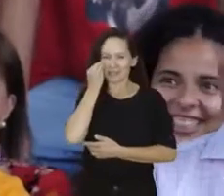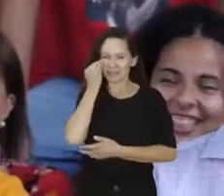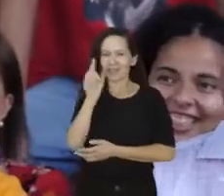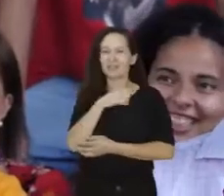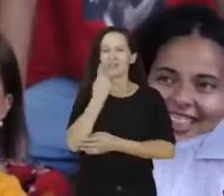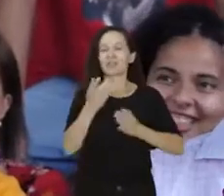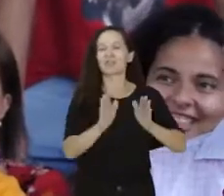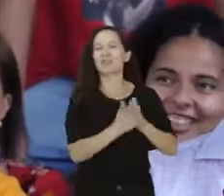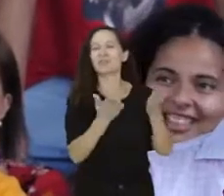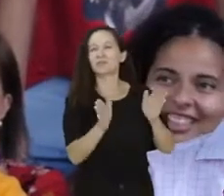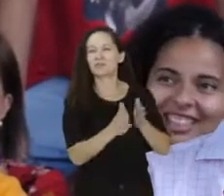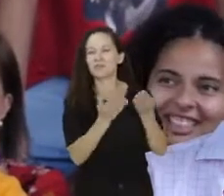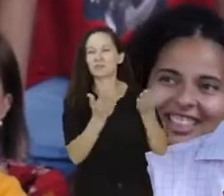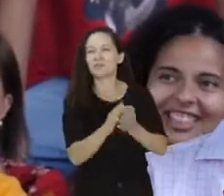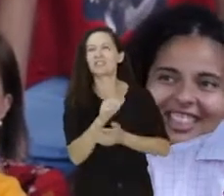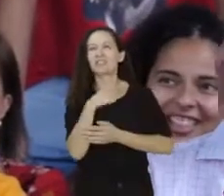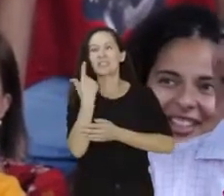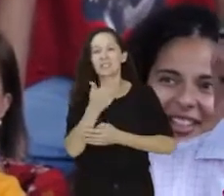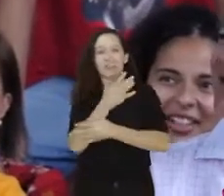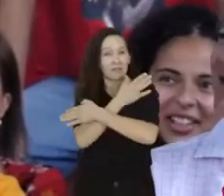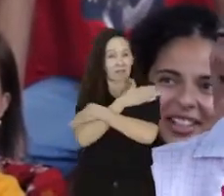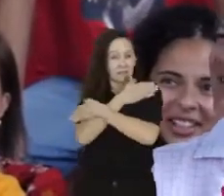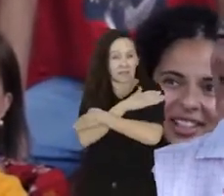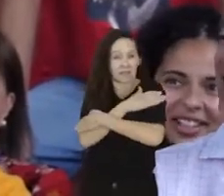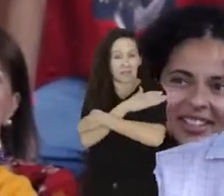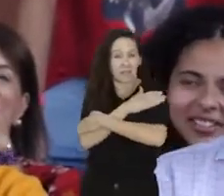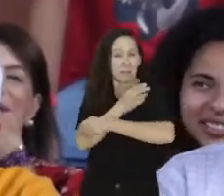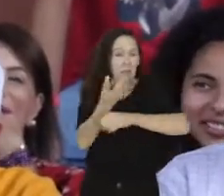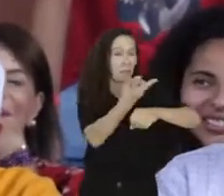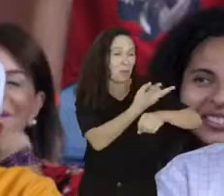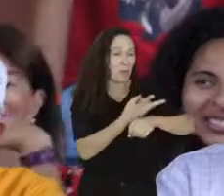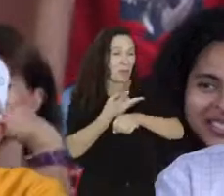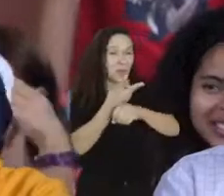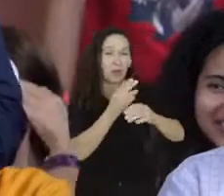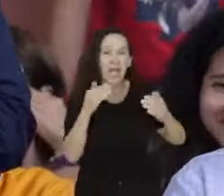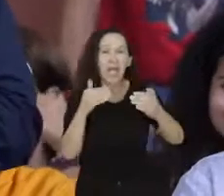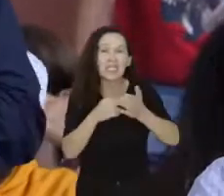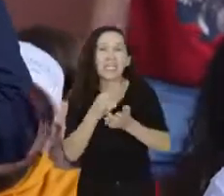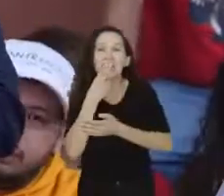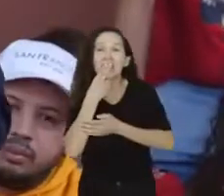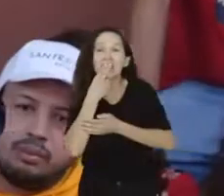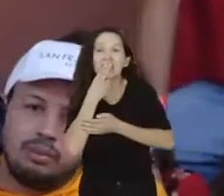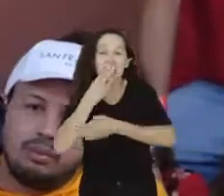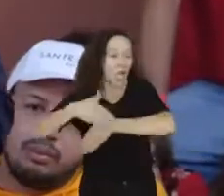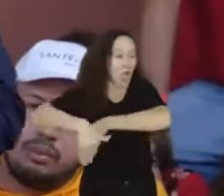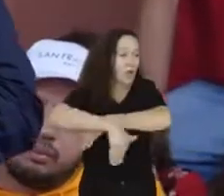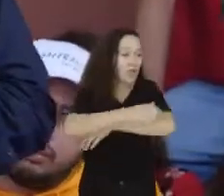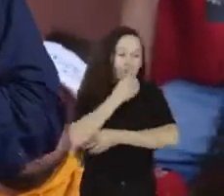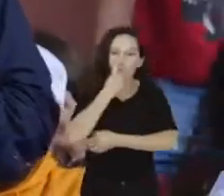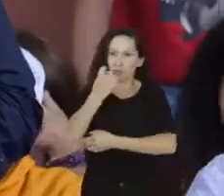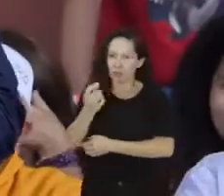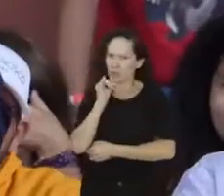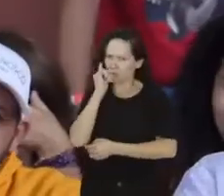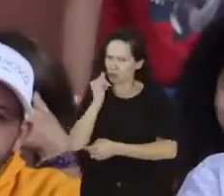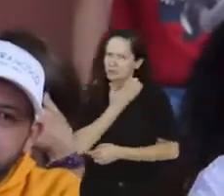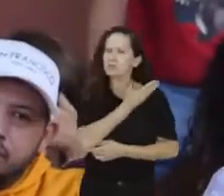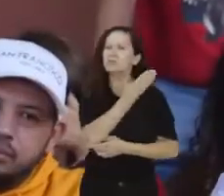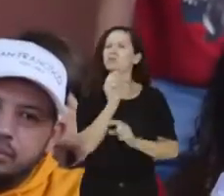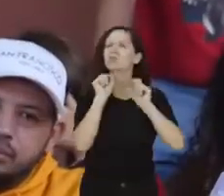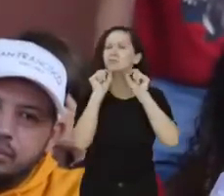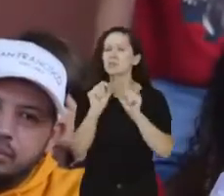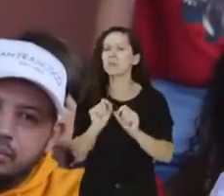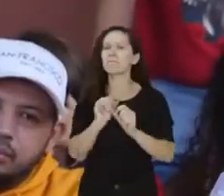gente está desempregado, a gente cata até bituca. Então eu queria dizer para vocês o seguinte, olha, quem chegou aonde